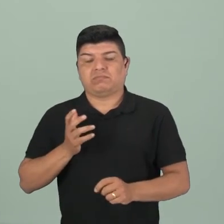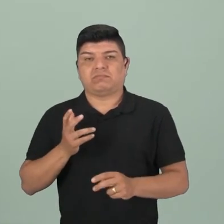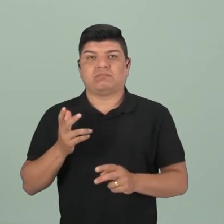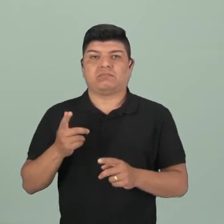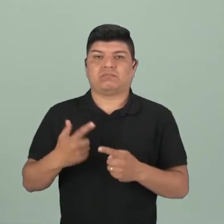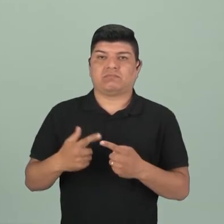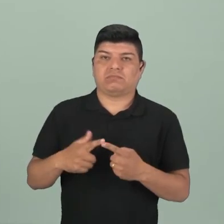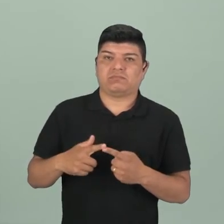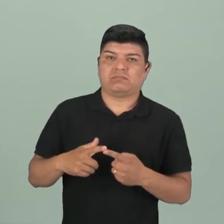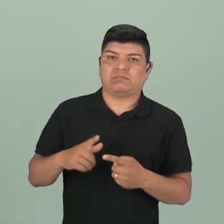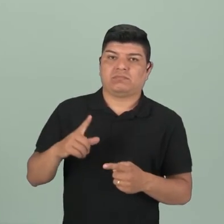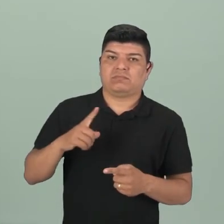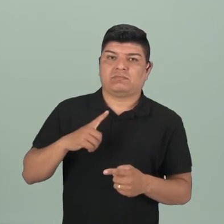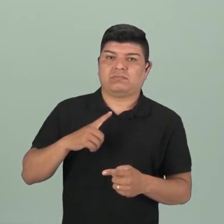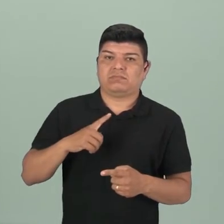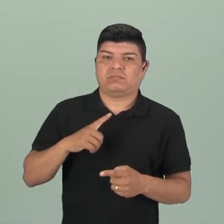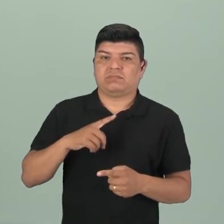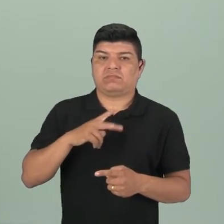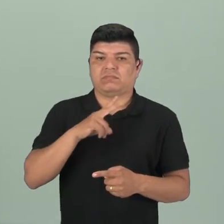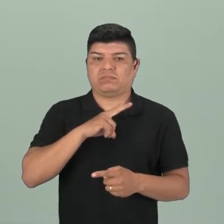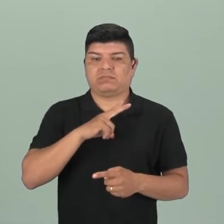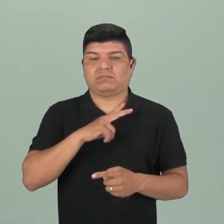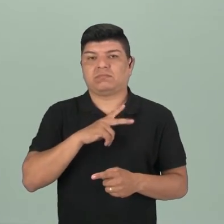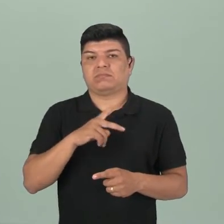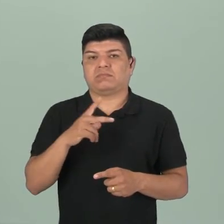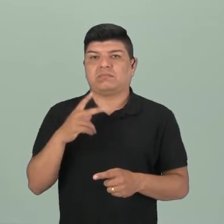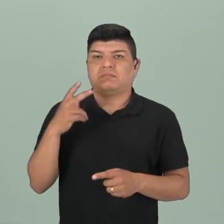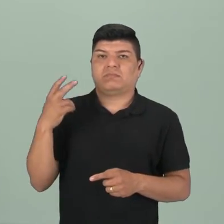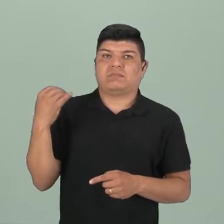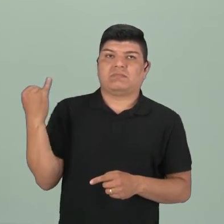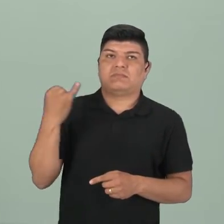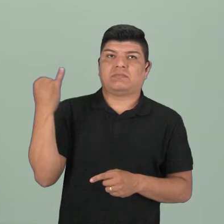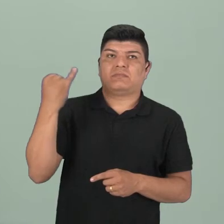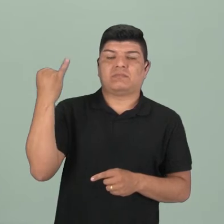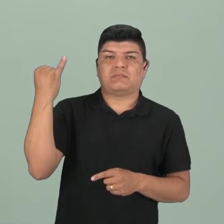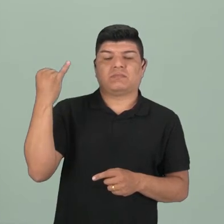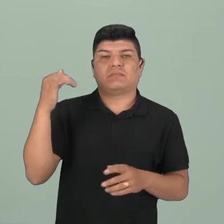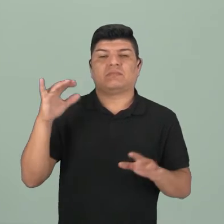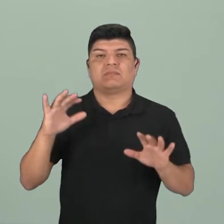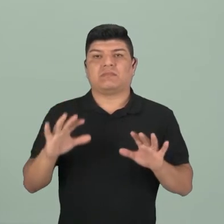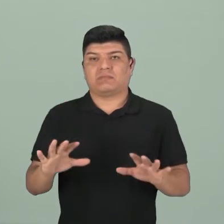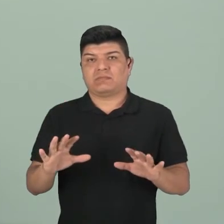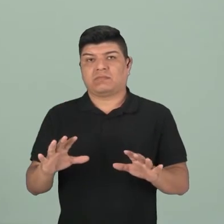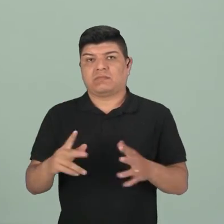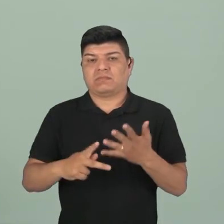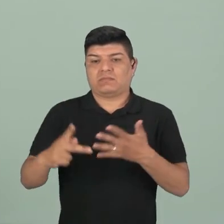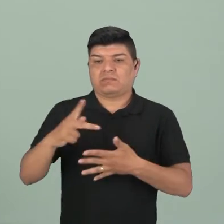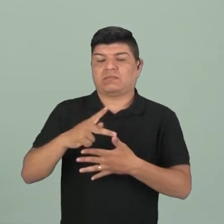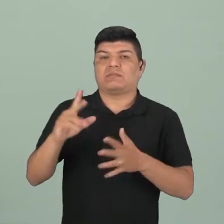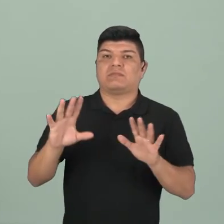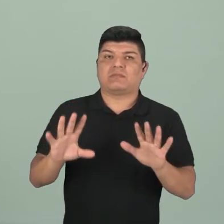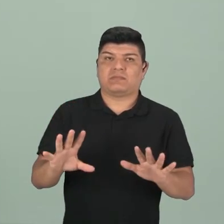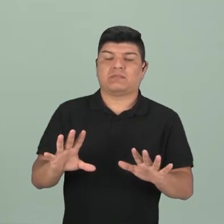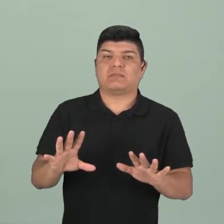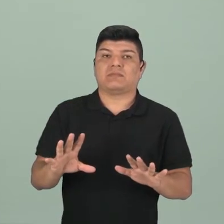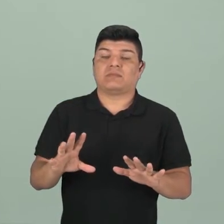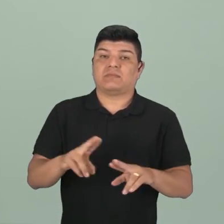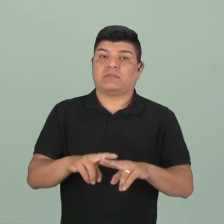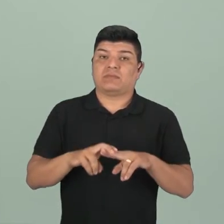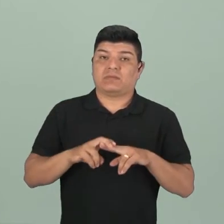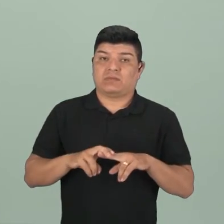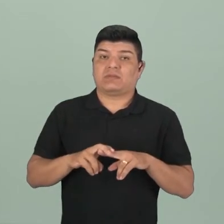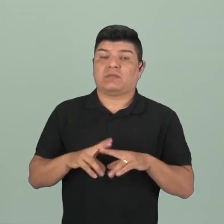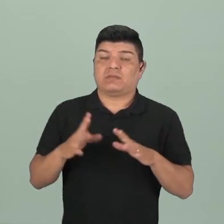acesso porque tem um cargo privilegiado, né? Existem ali algumas nomenclaturas definidas pelo Ministério da Saúde. Então,